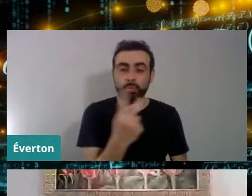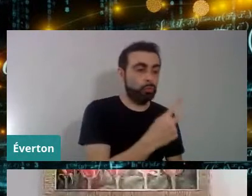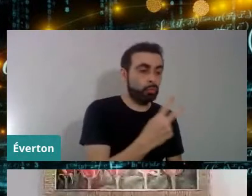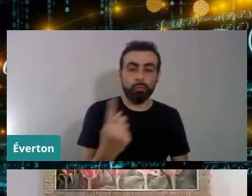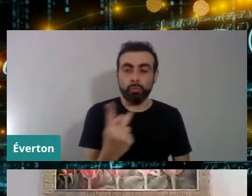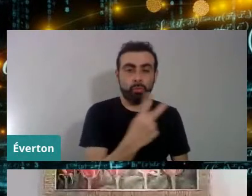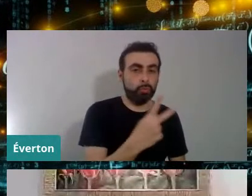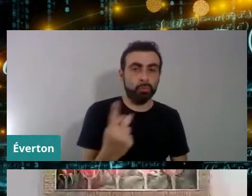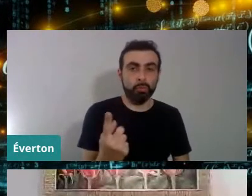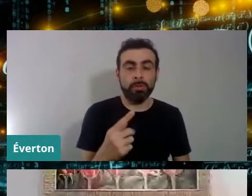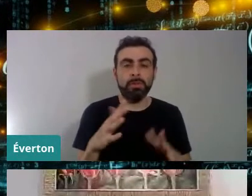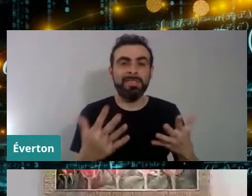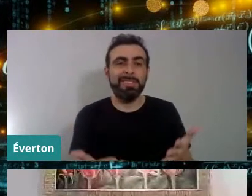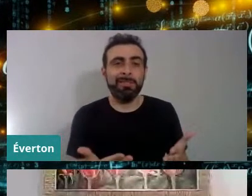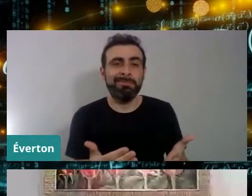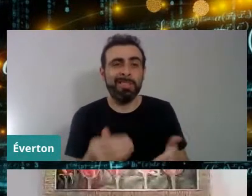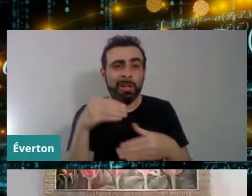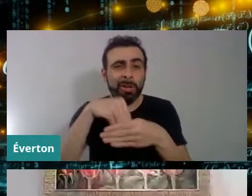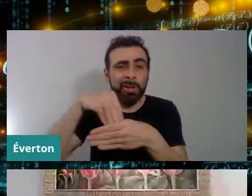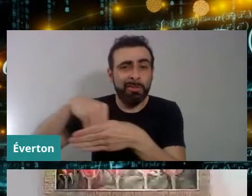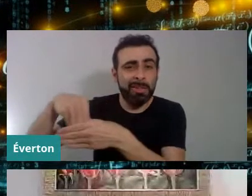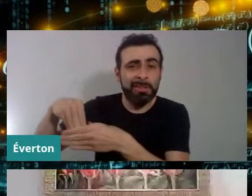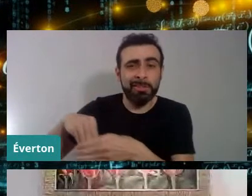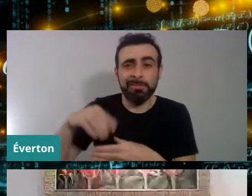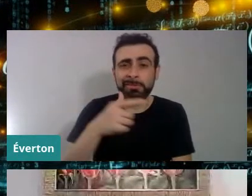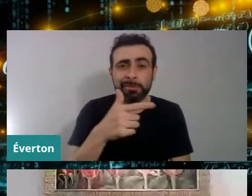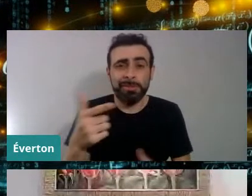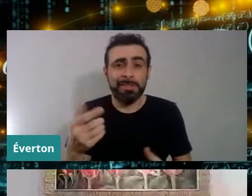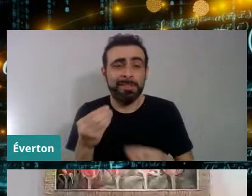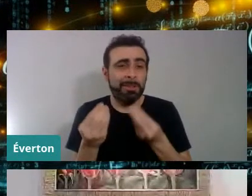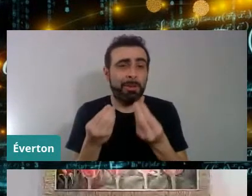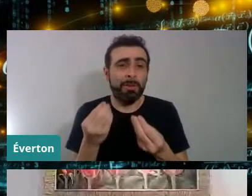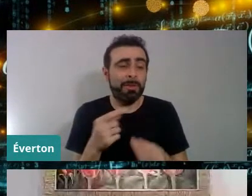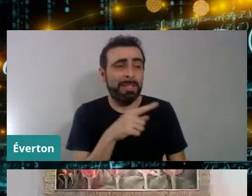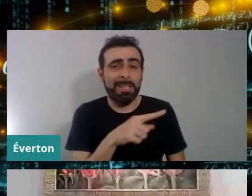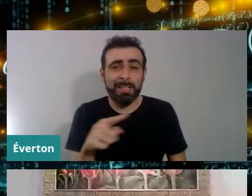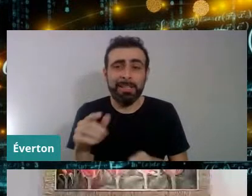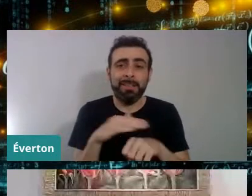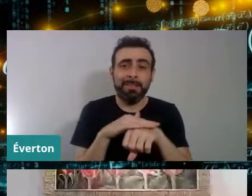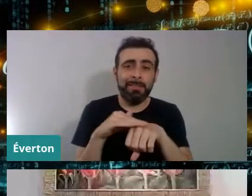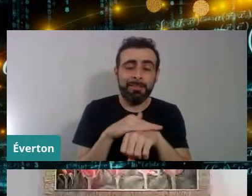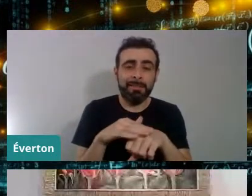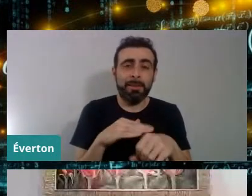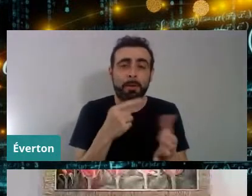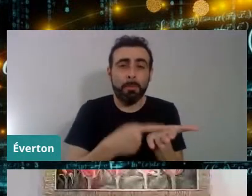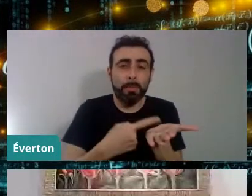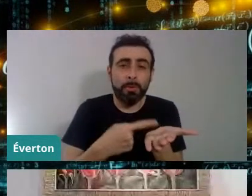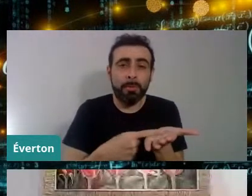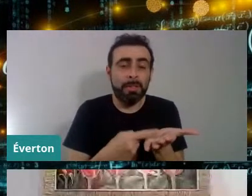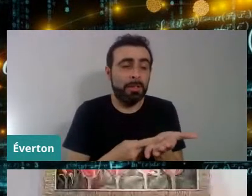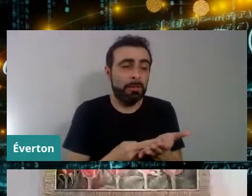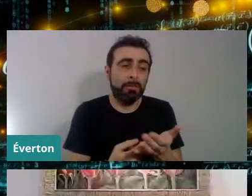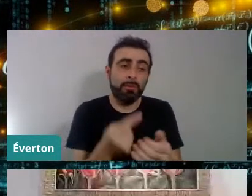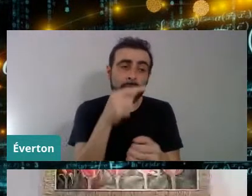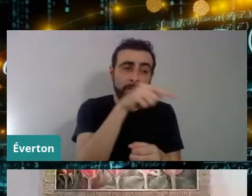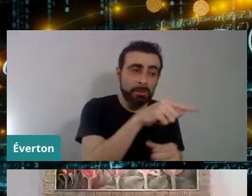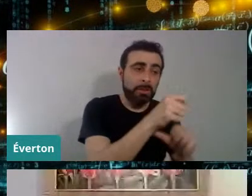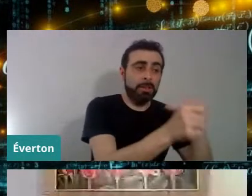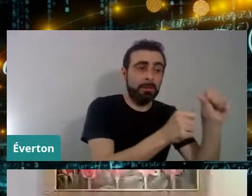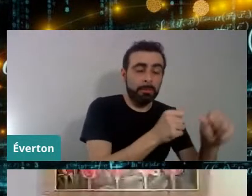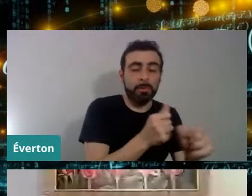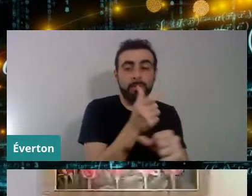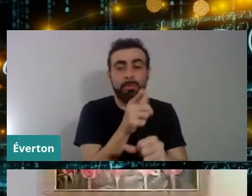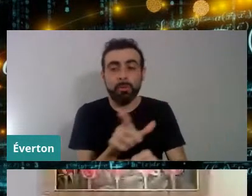nem fazíamos eleição. Vocês se lembram disso? A gente fazia uma conversa, né? Fala, agora é a sua vez de tocar o departamento,